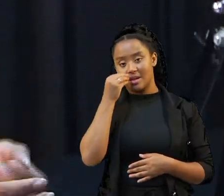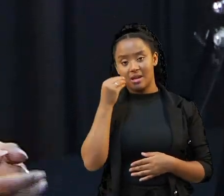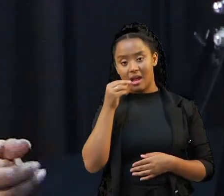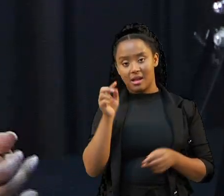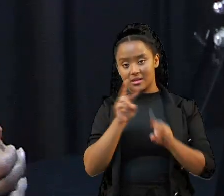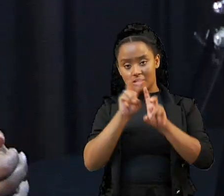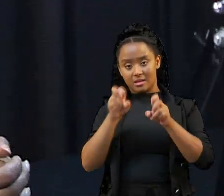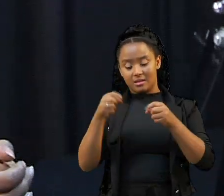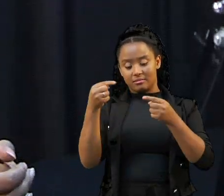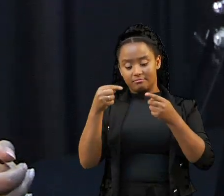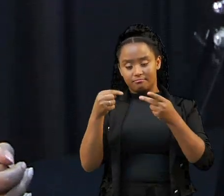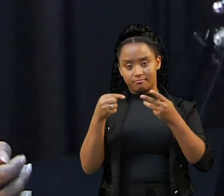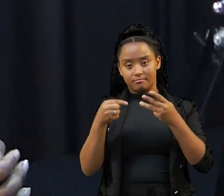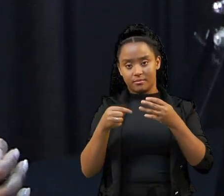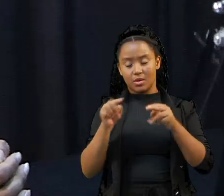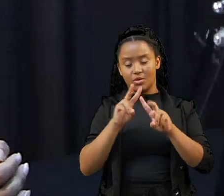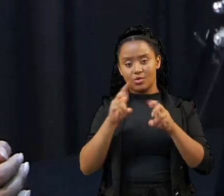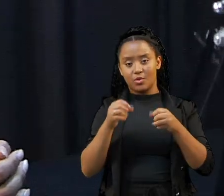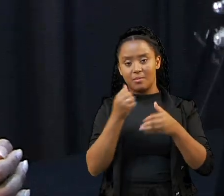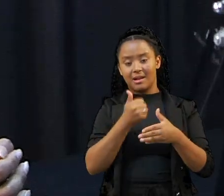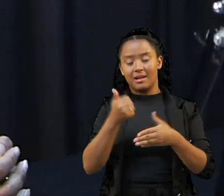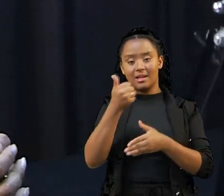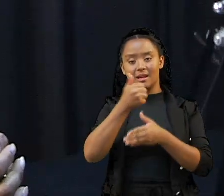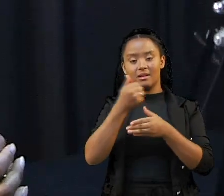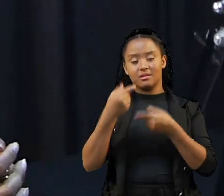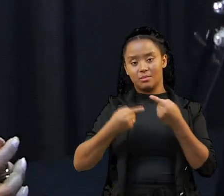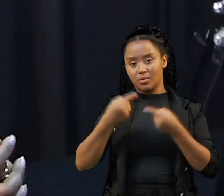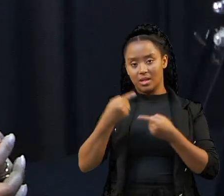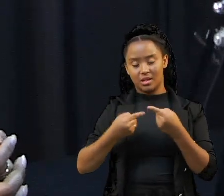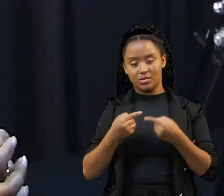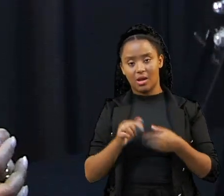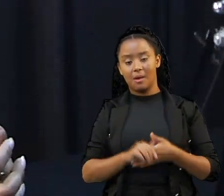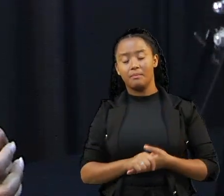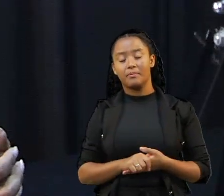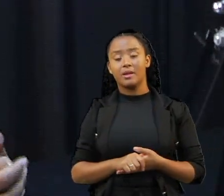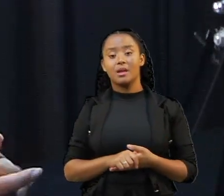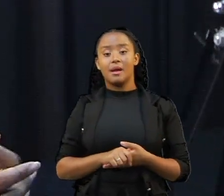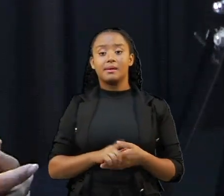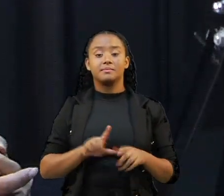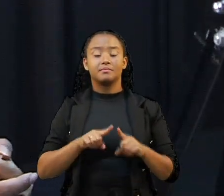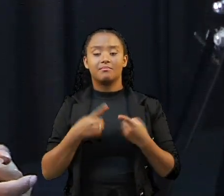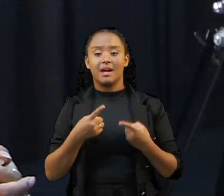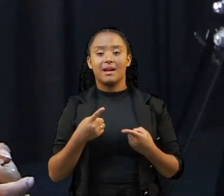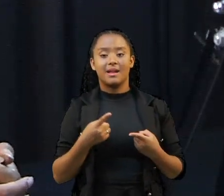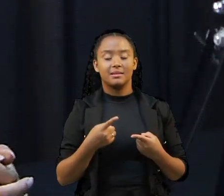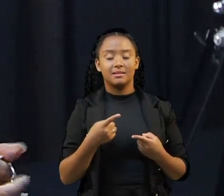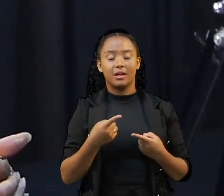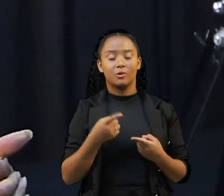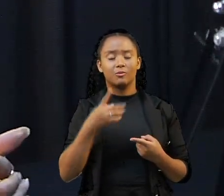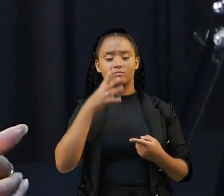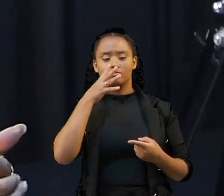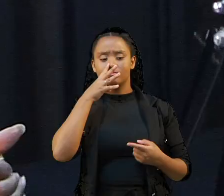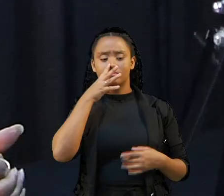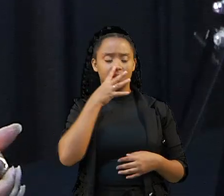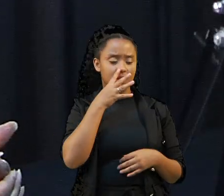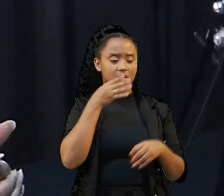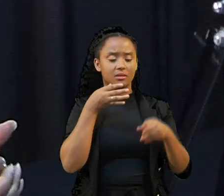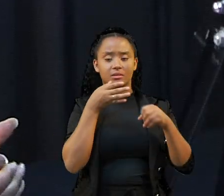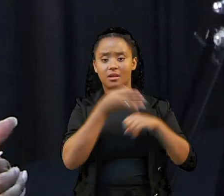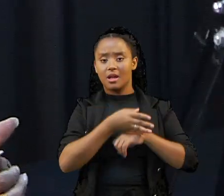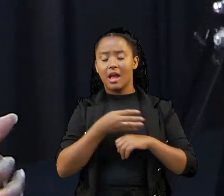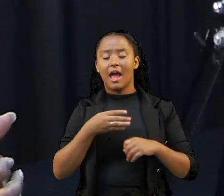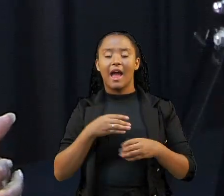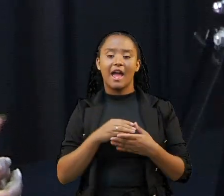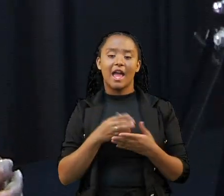experiência nessa questão de liderança política, essas coisas. E aí eu me envolvi. Eu